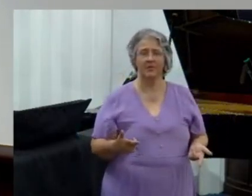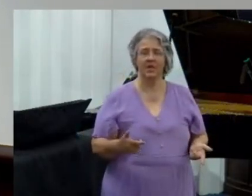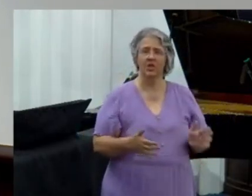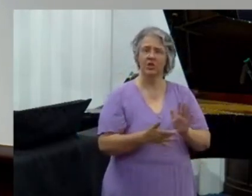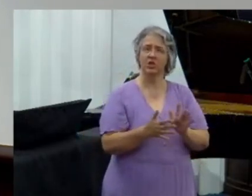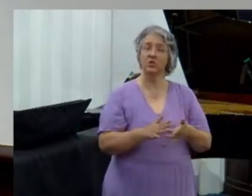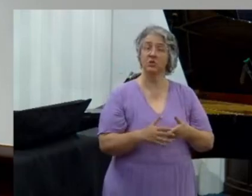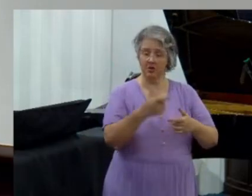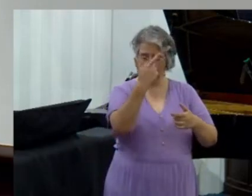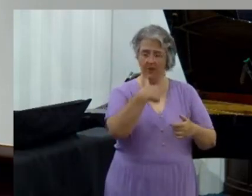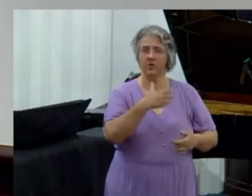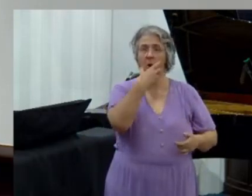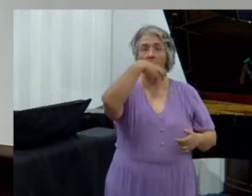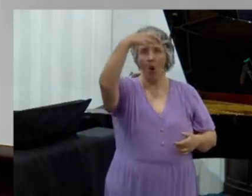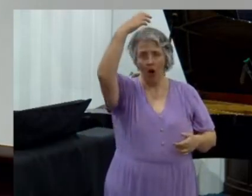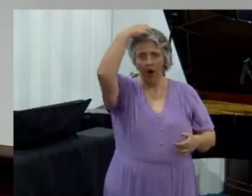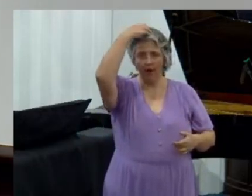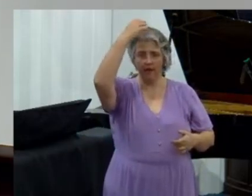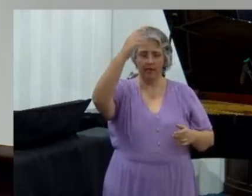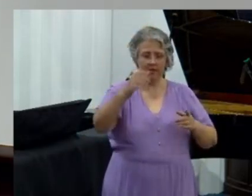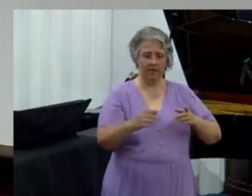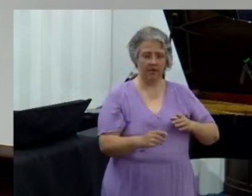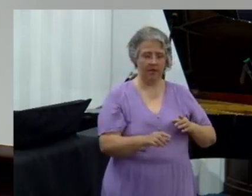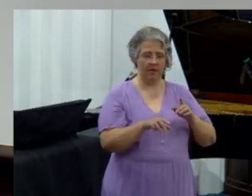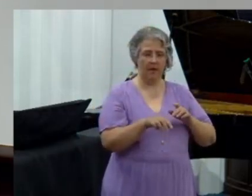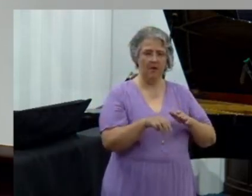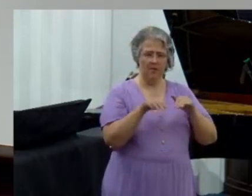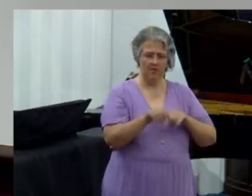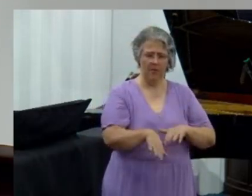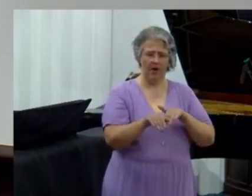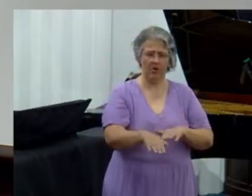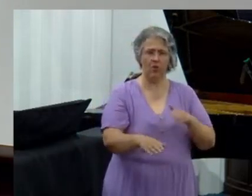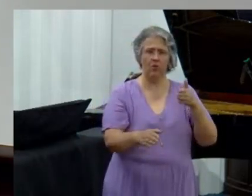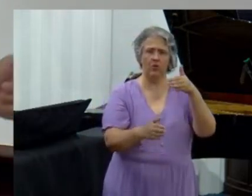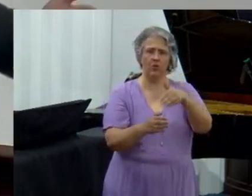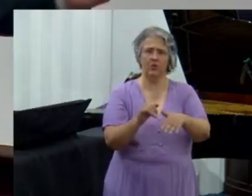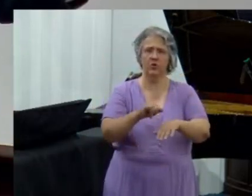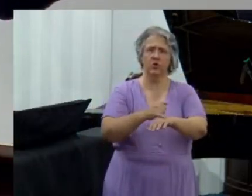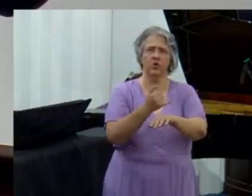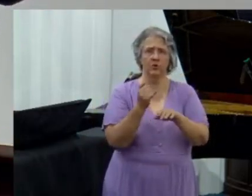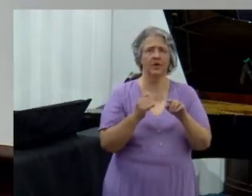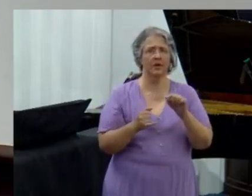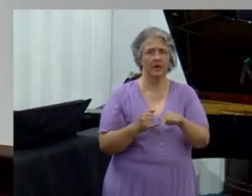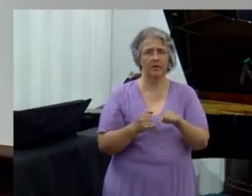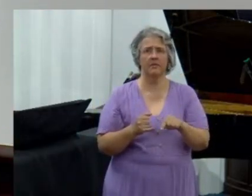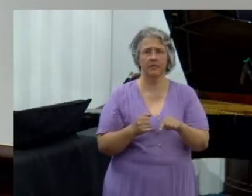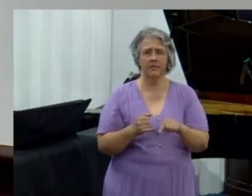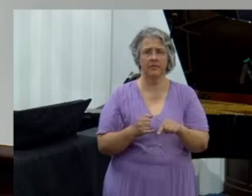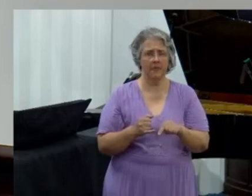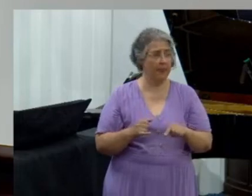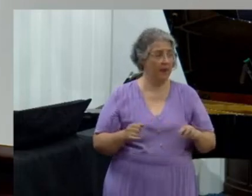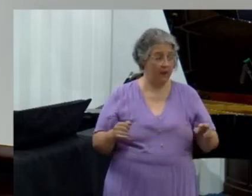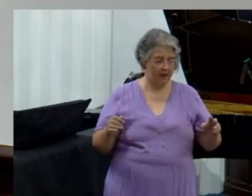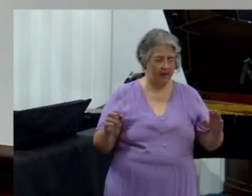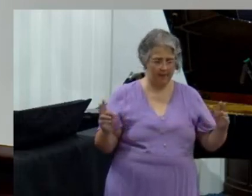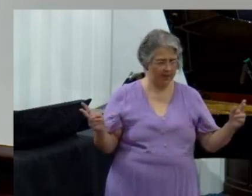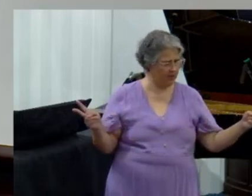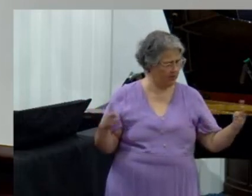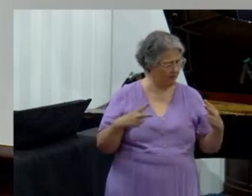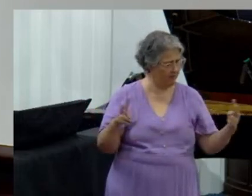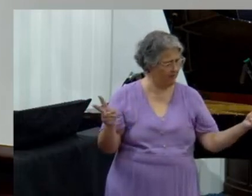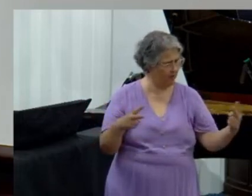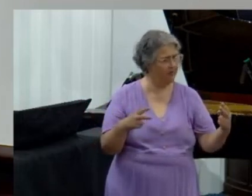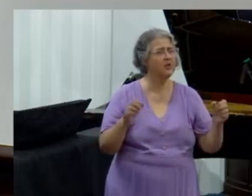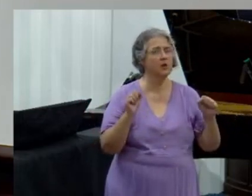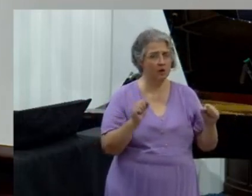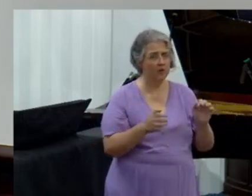é o rei que marchou para dentro da cidade de Jerusalém. E nesta marcha muitos reconheceram: eis o possível rei. E